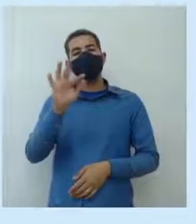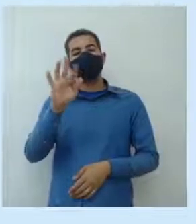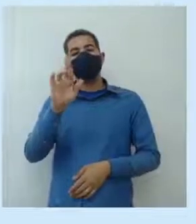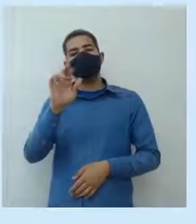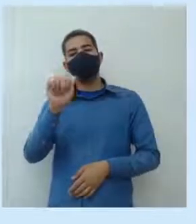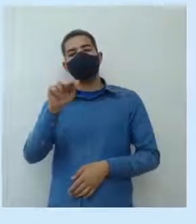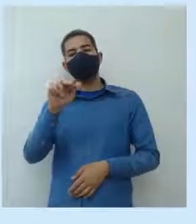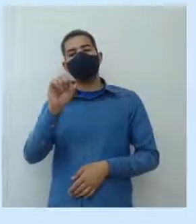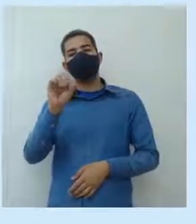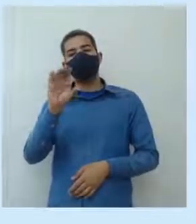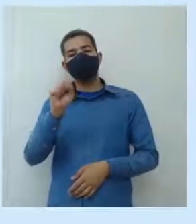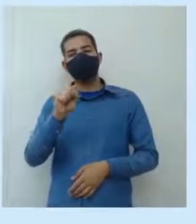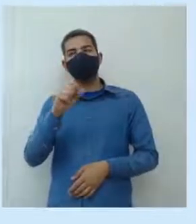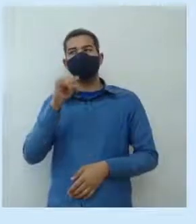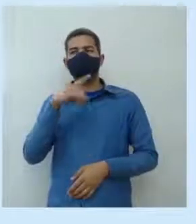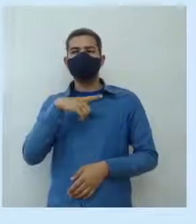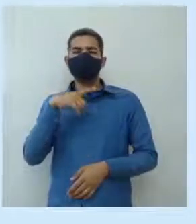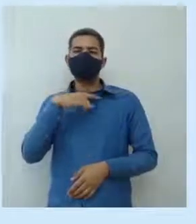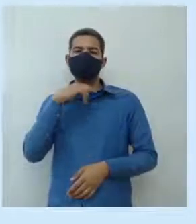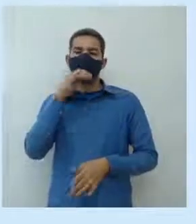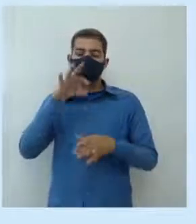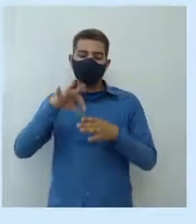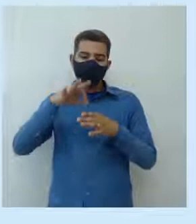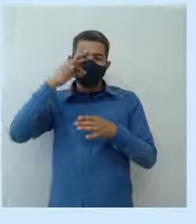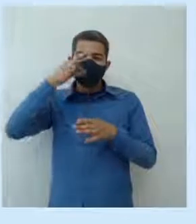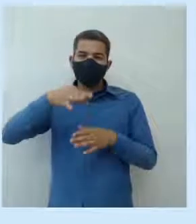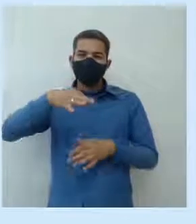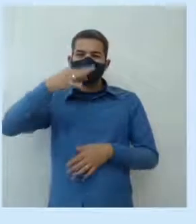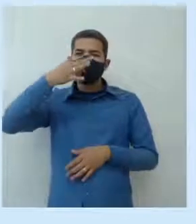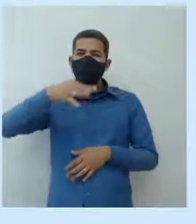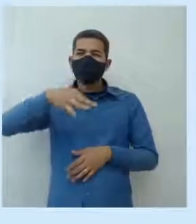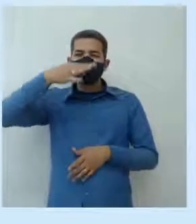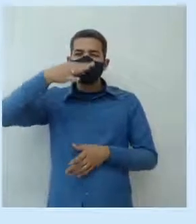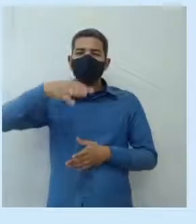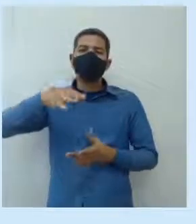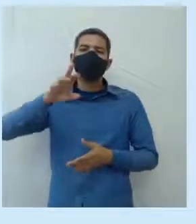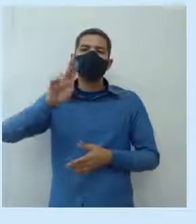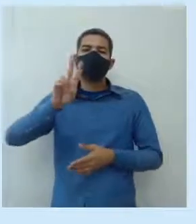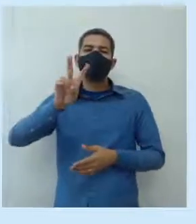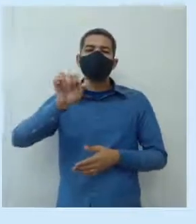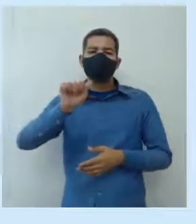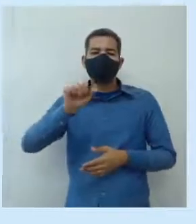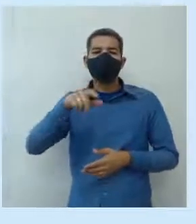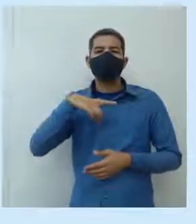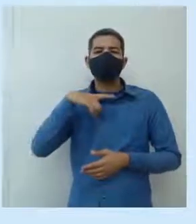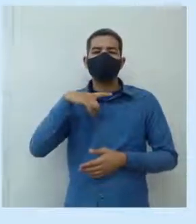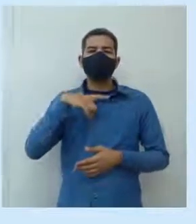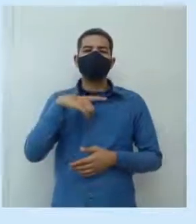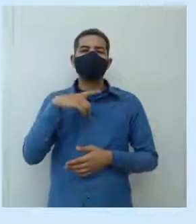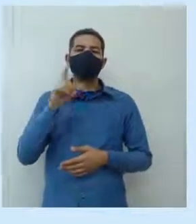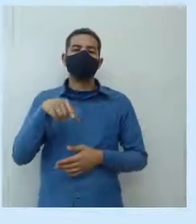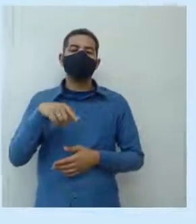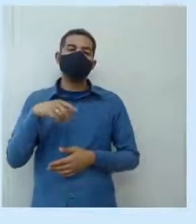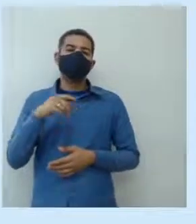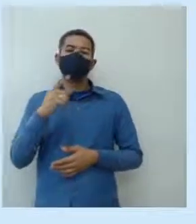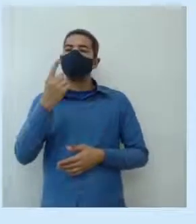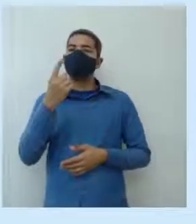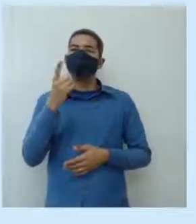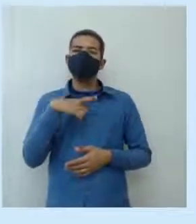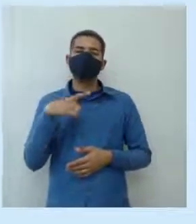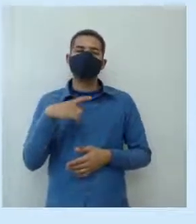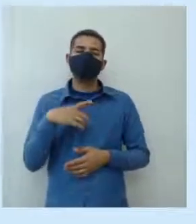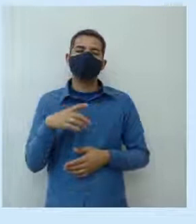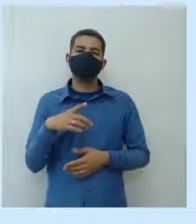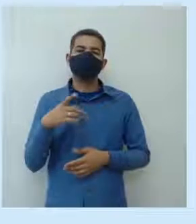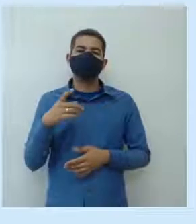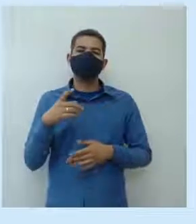frutas como uva, que são plantadas no semiárido, né? Geralmente uva, ele é um tipo de semente que ele vai estar